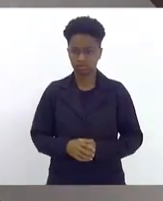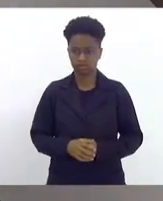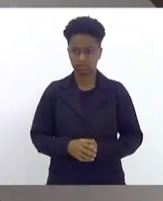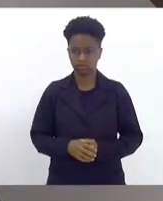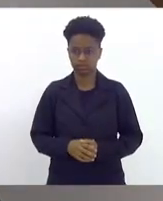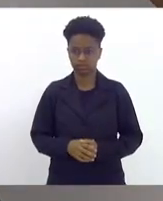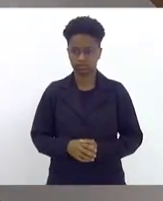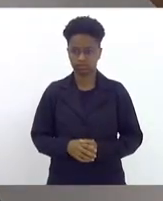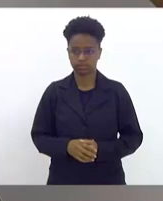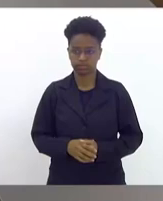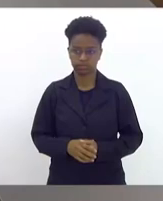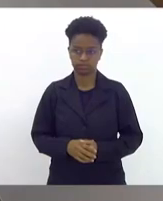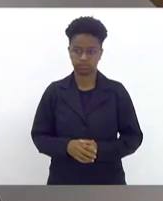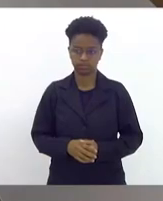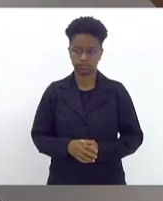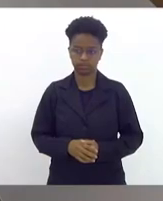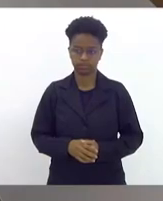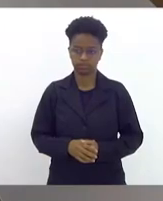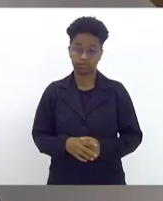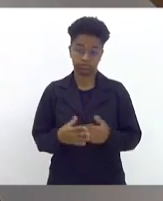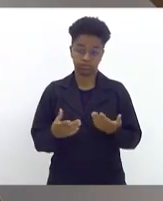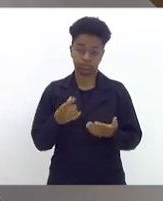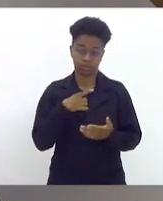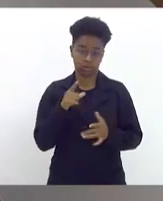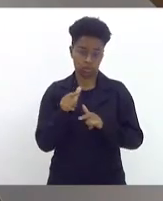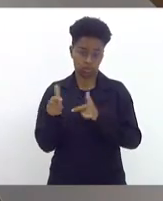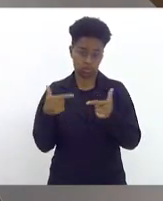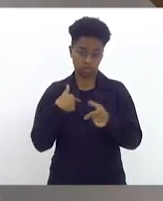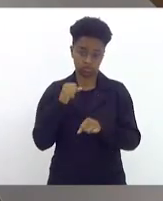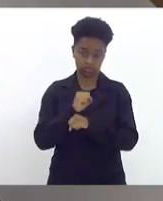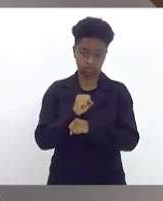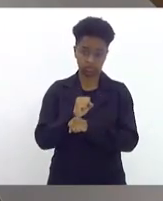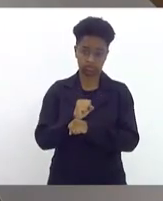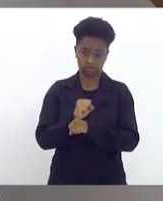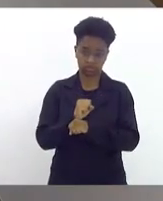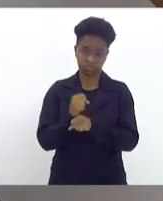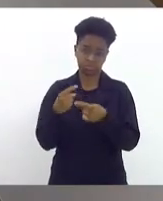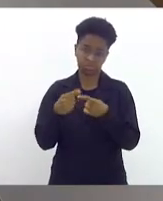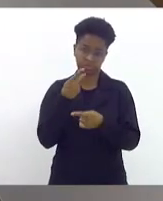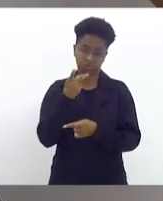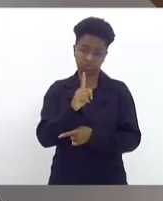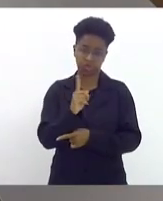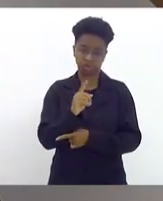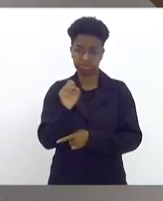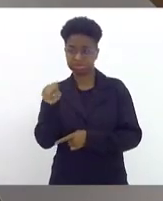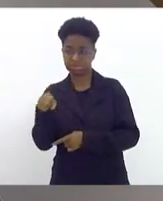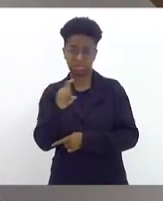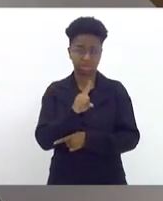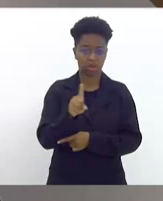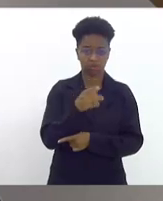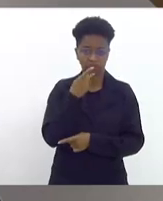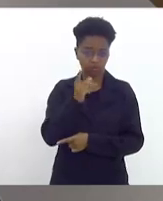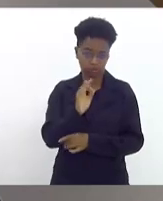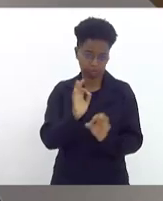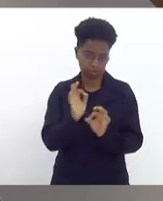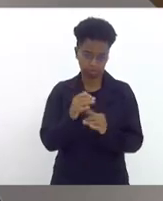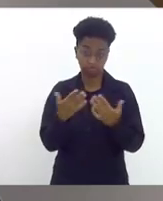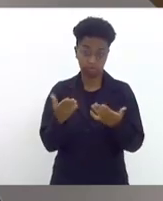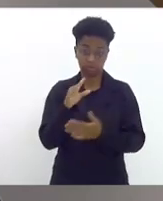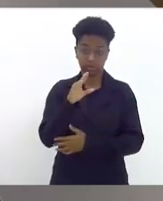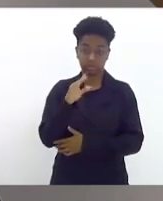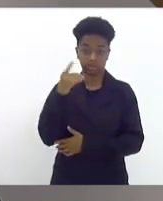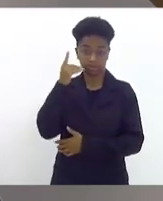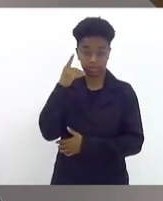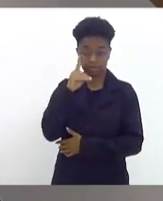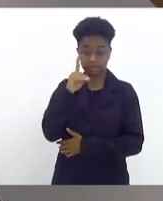de qualquer forma vou como temos outros eu vou esperar ele não falou nem ensinei não deputada Célia